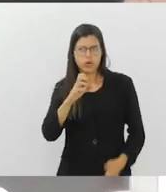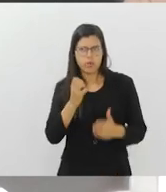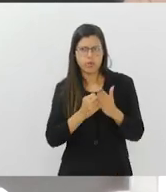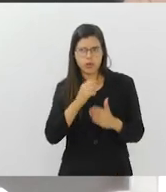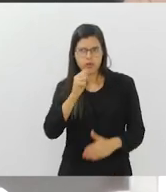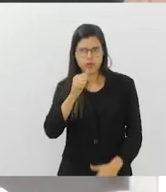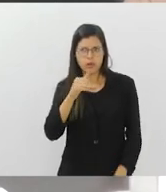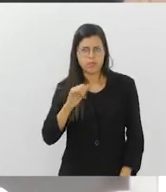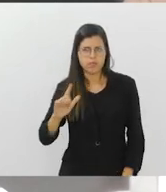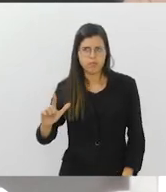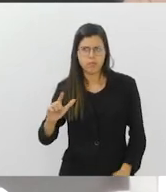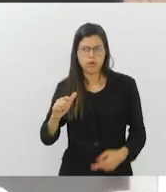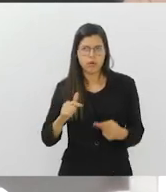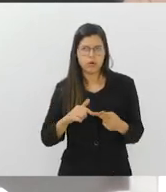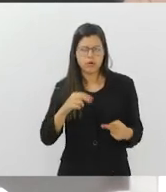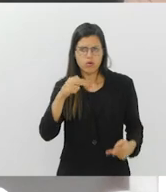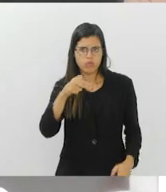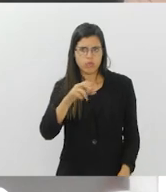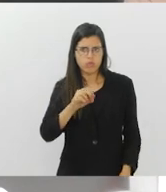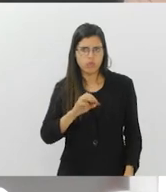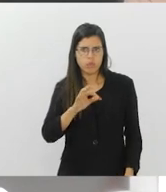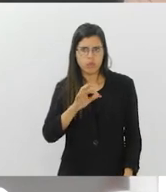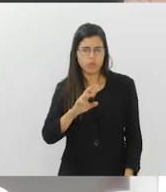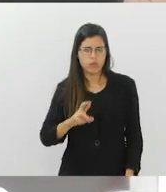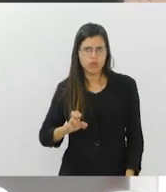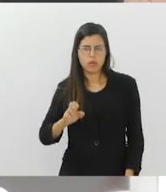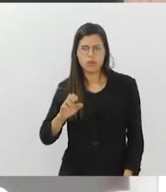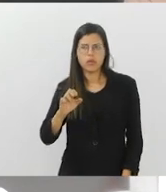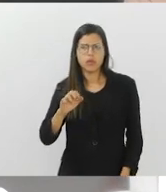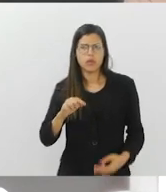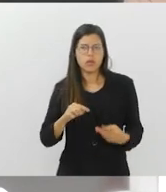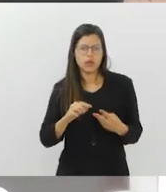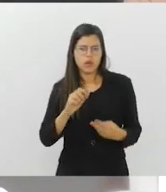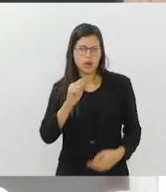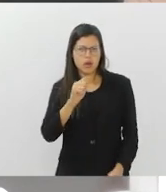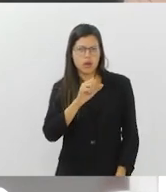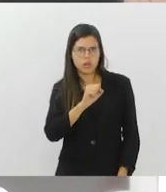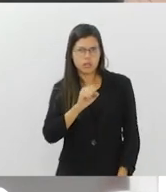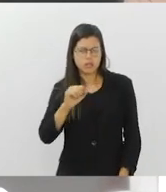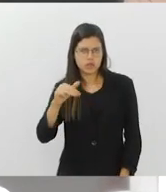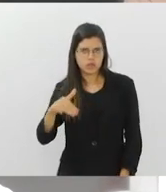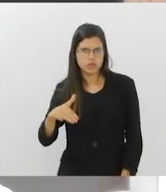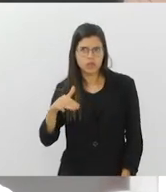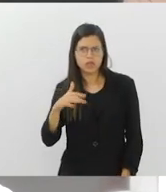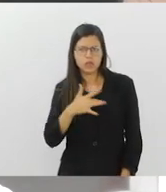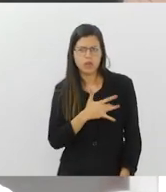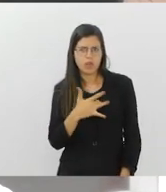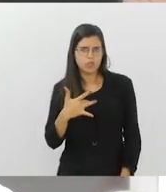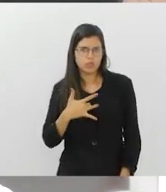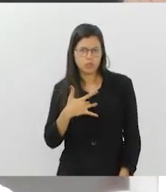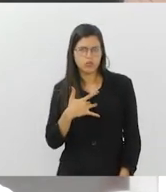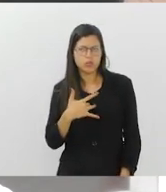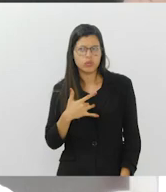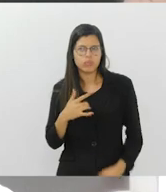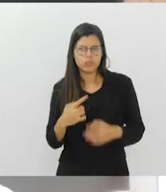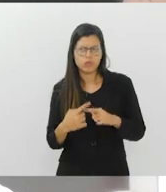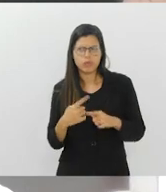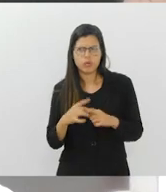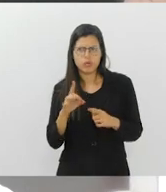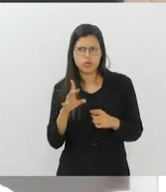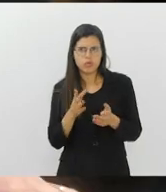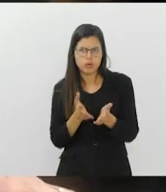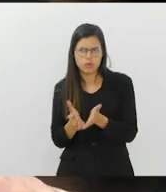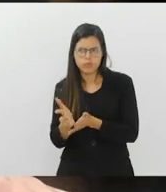Rap Vida, Notre Dame, Intermédica, Assim Saúde e Livre Saúde. O senhor poderia nos explicar por que vieram só os dados de